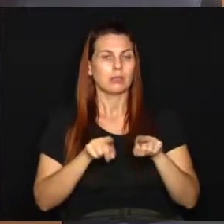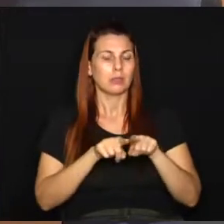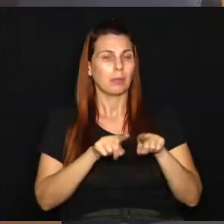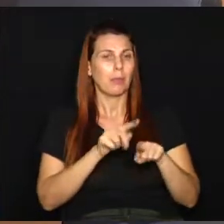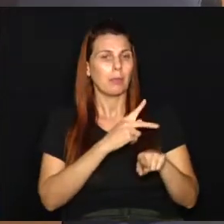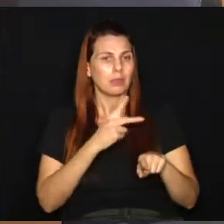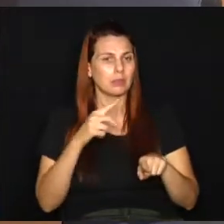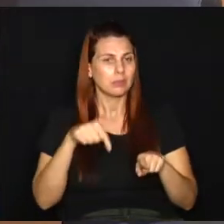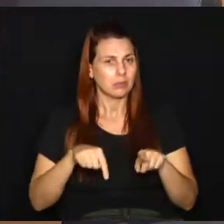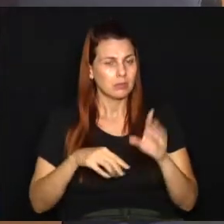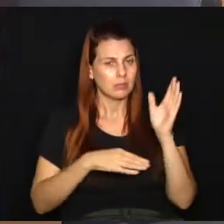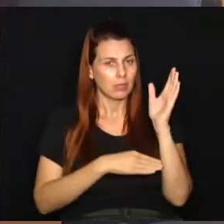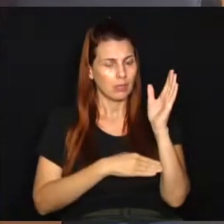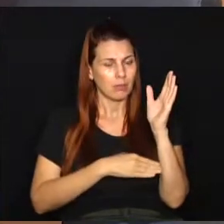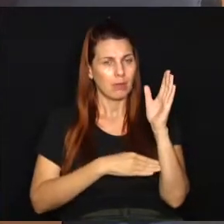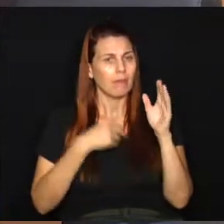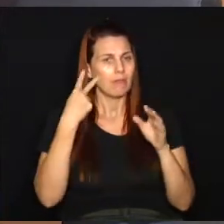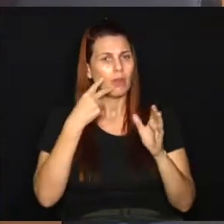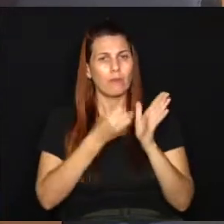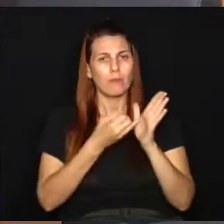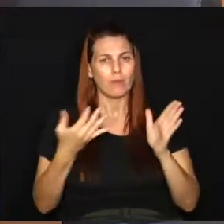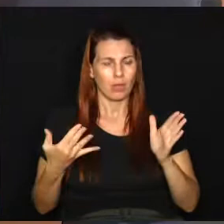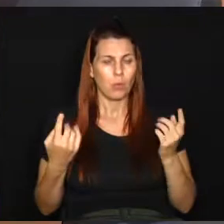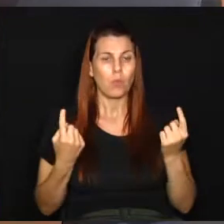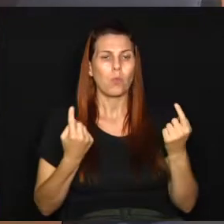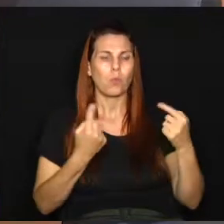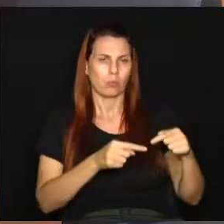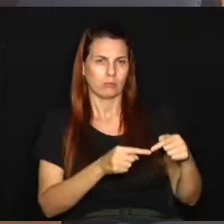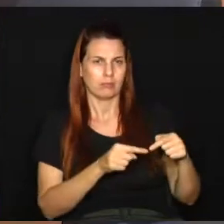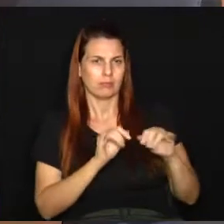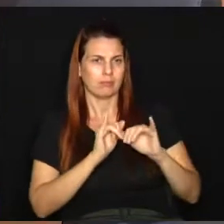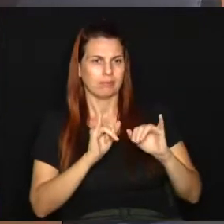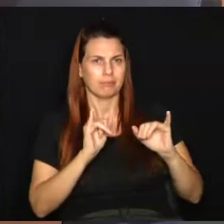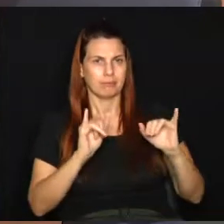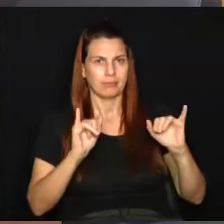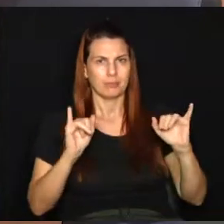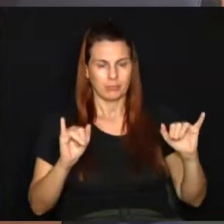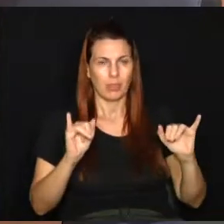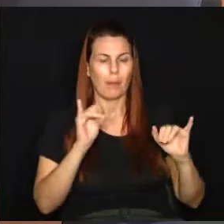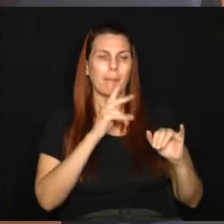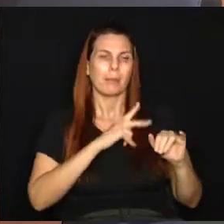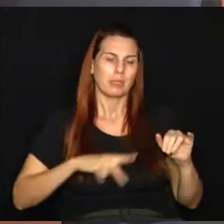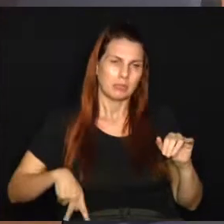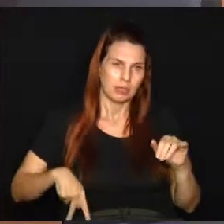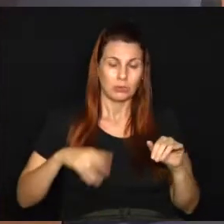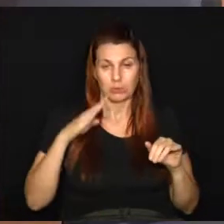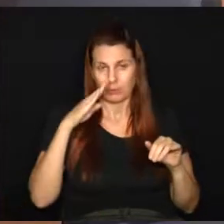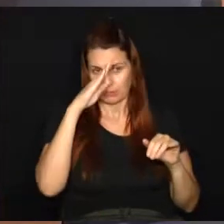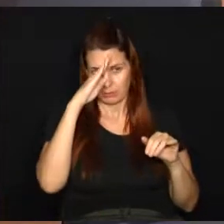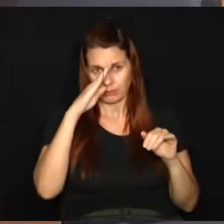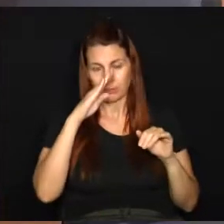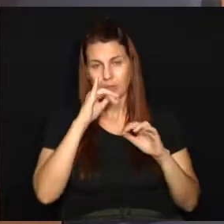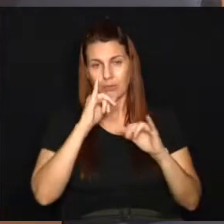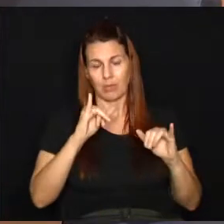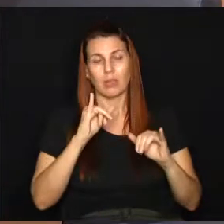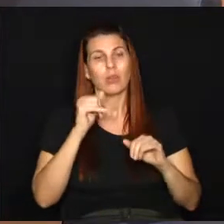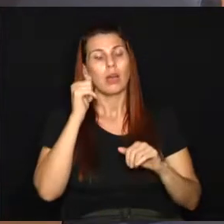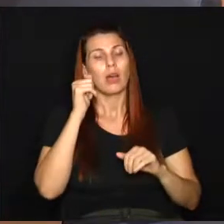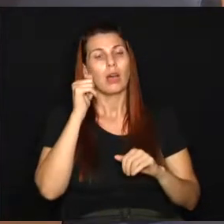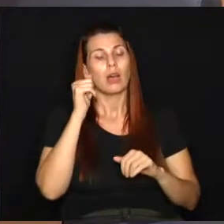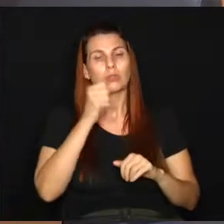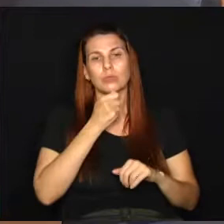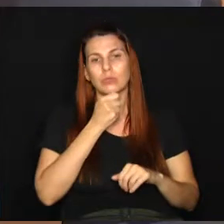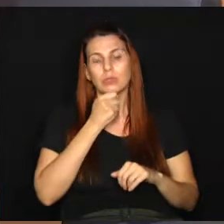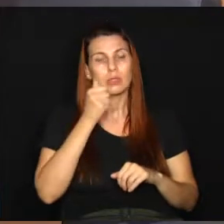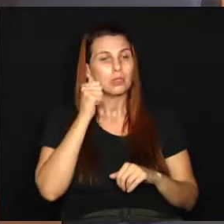Câmara e vários vereadores contra as declarações absurdas que o presidente Jair Bolsonaro fez em relação à jornalista Patrícia de